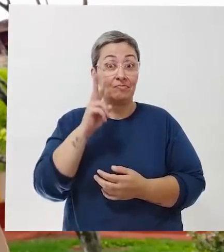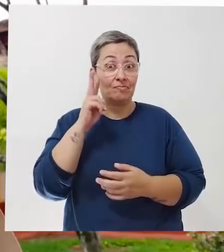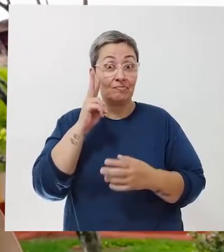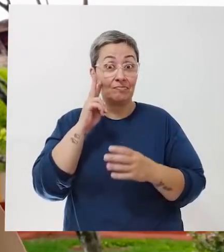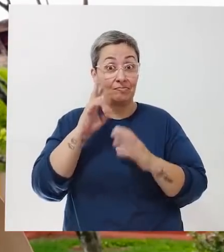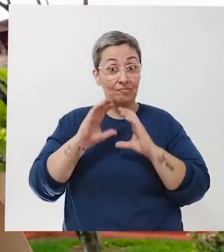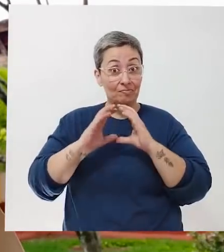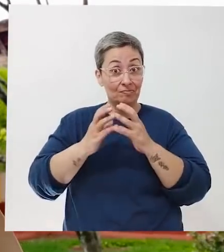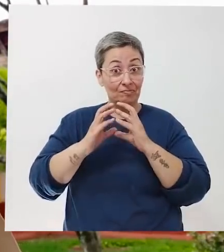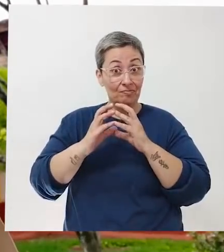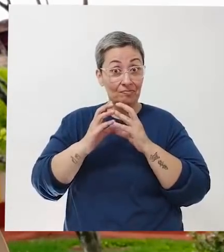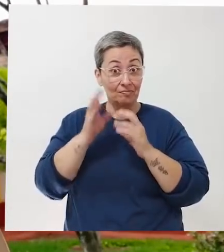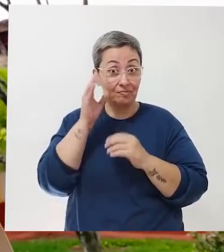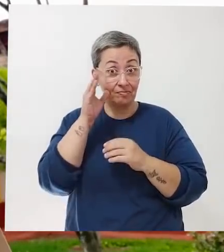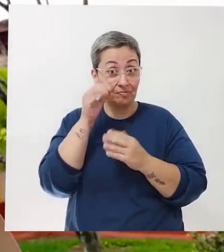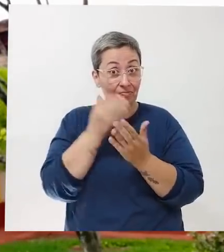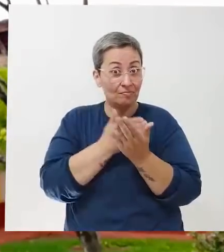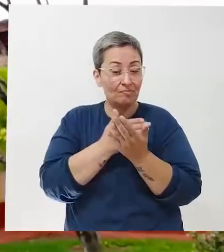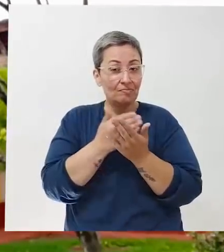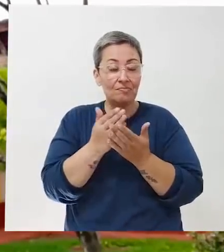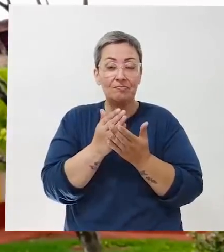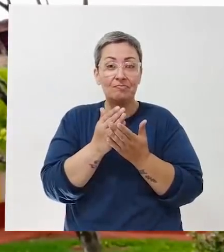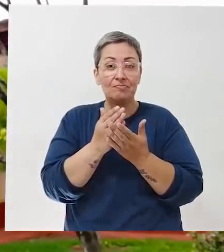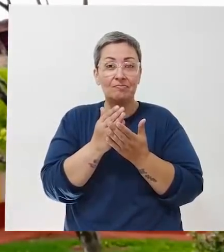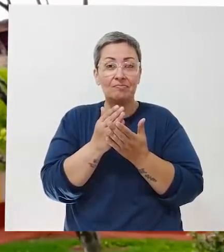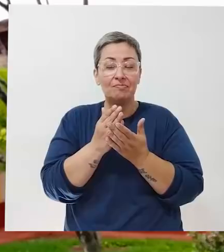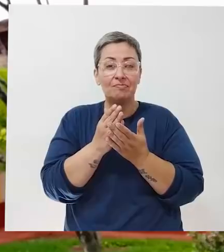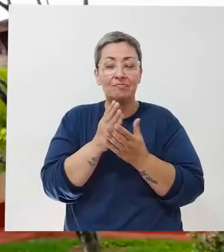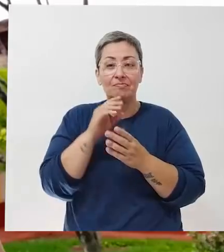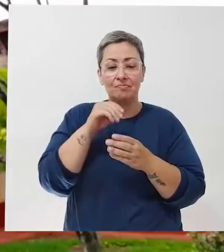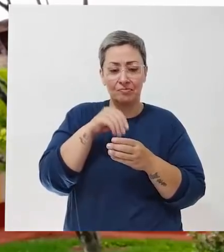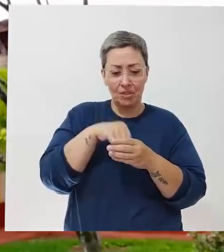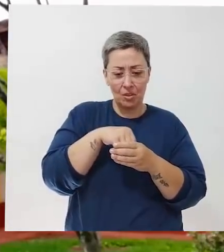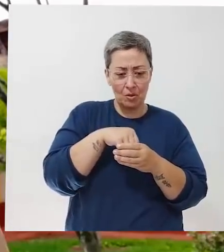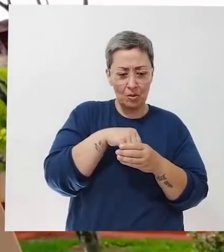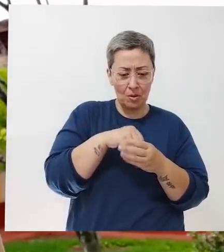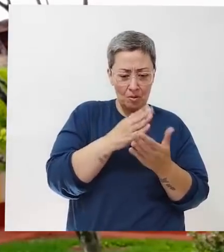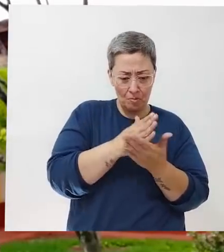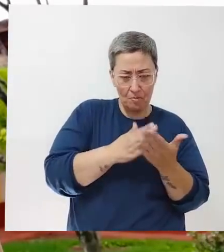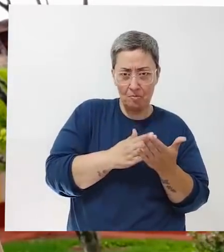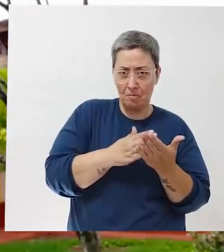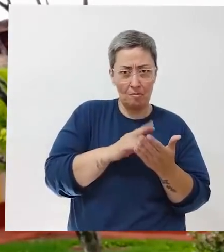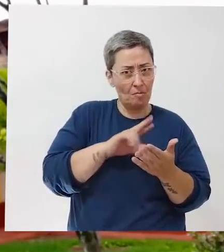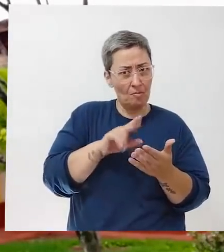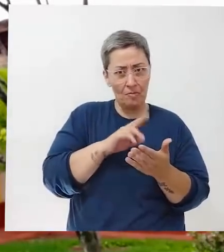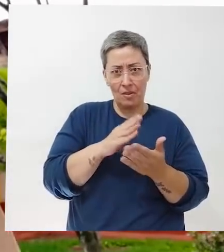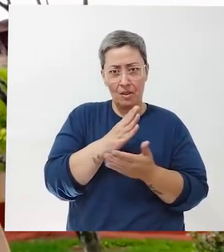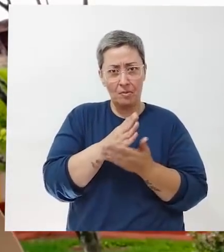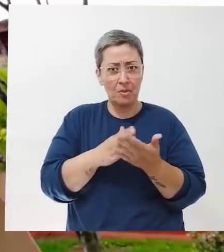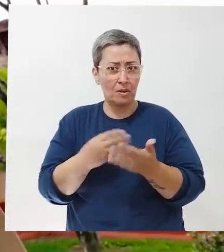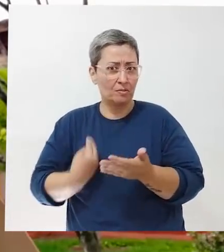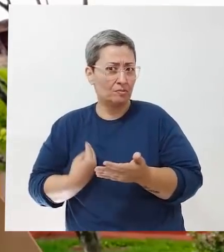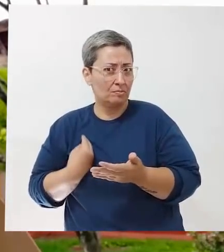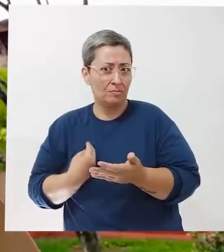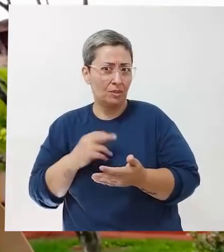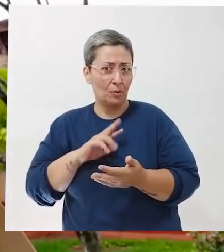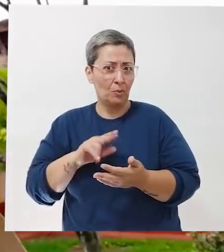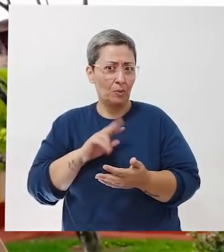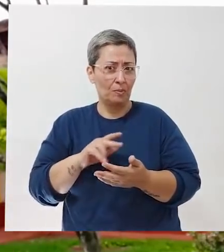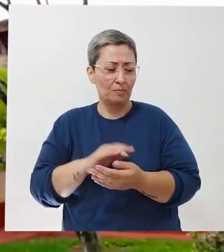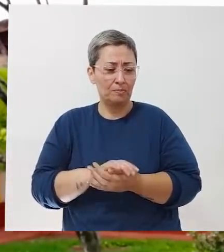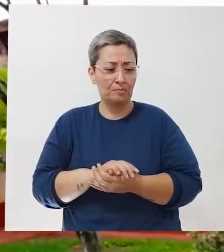A história da bolinha curiosa começa no meio. Não no meio da página, nem no meio da